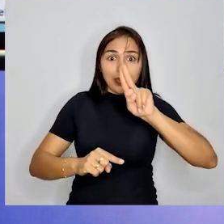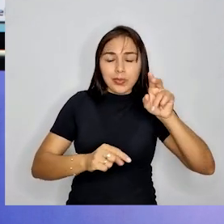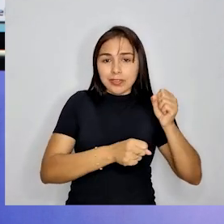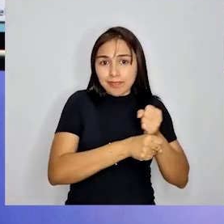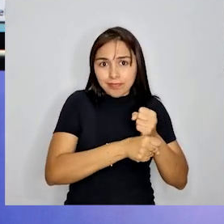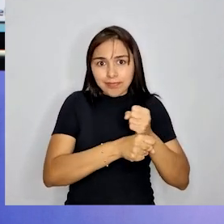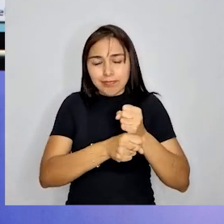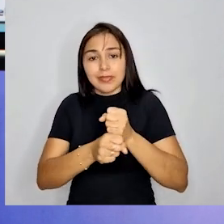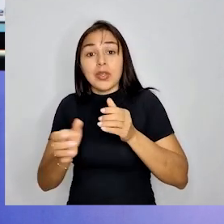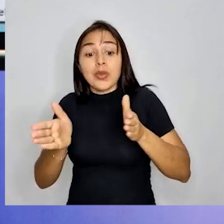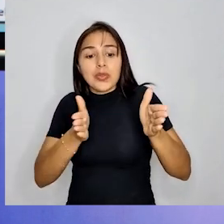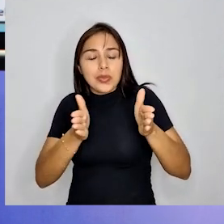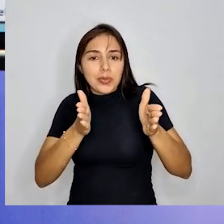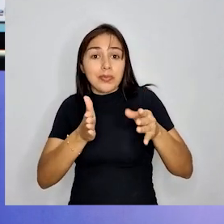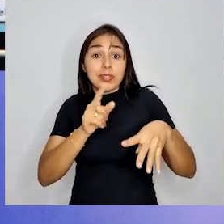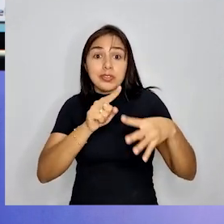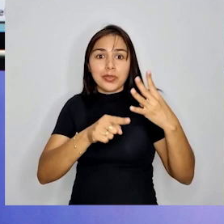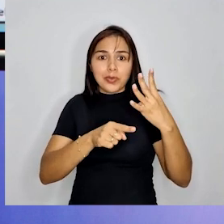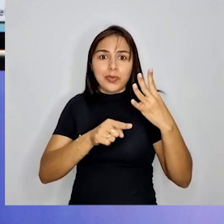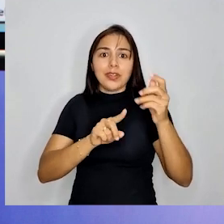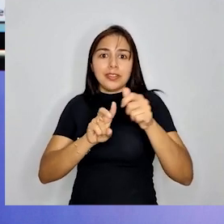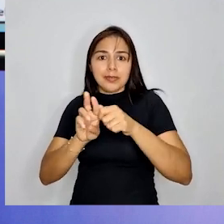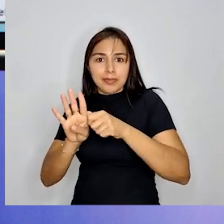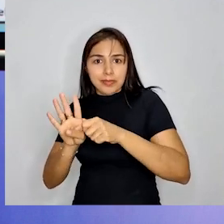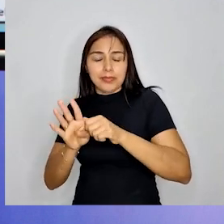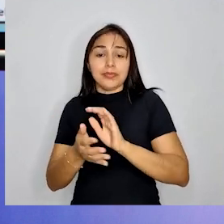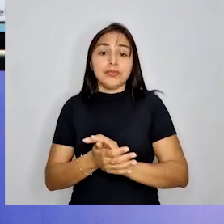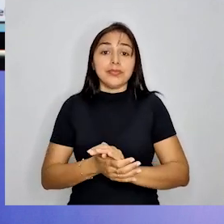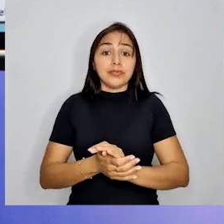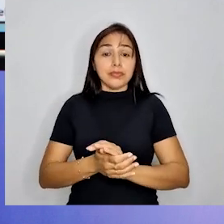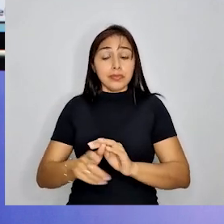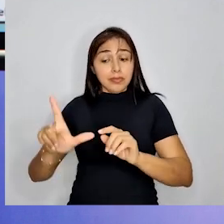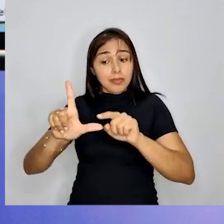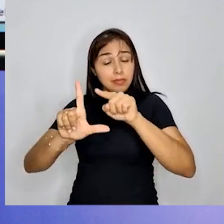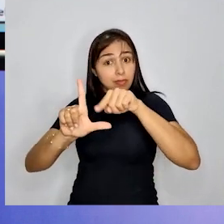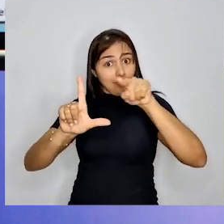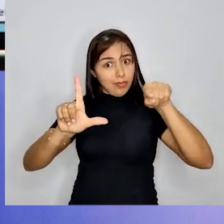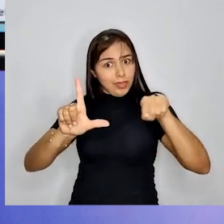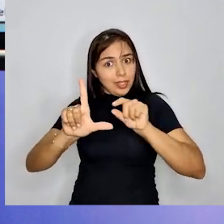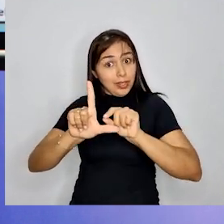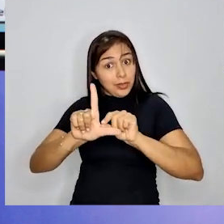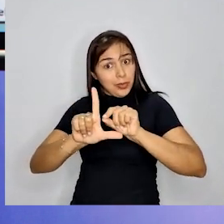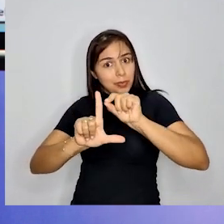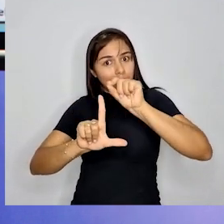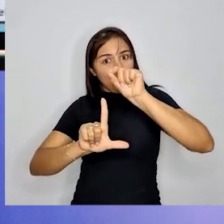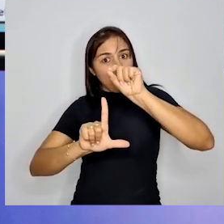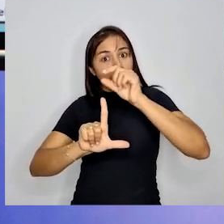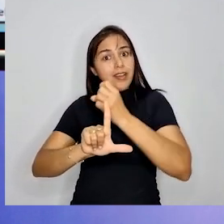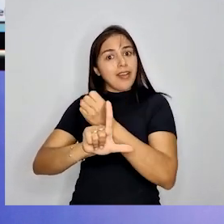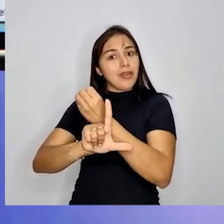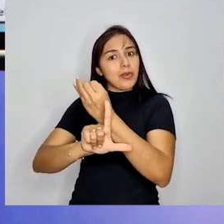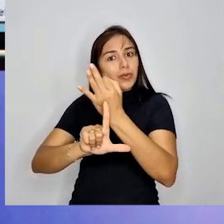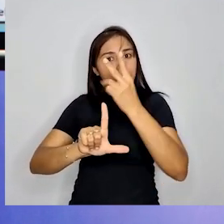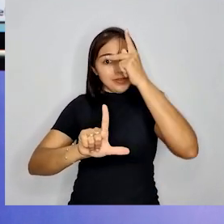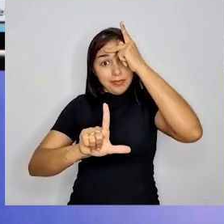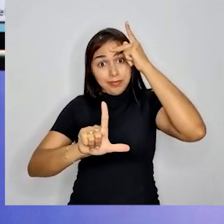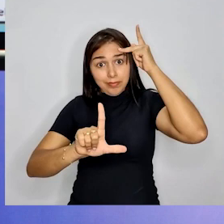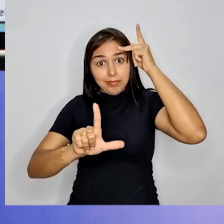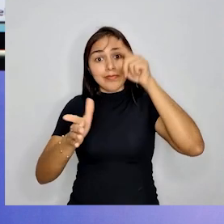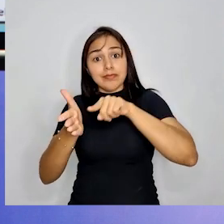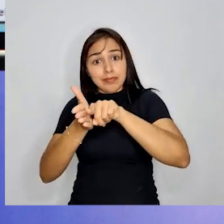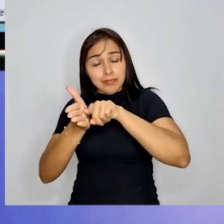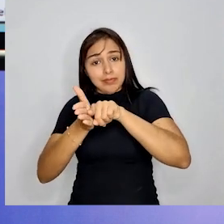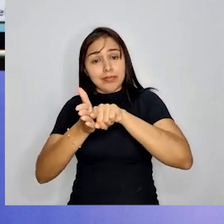meses número de pessoas na vertical e na horizontal nós temos o bem de consumo então